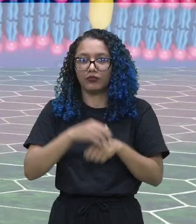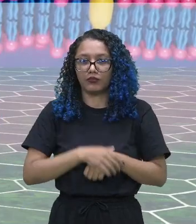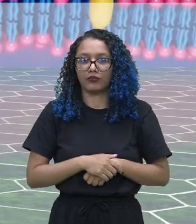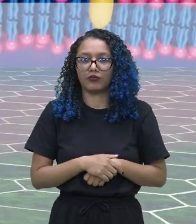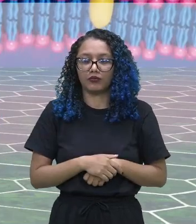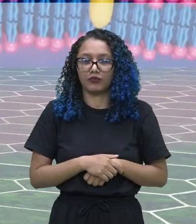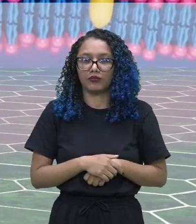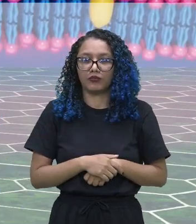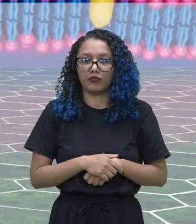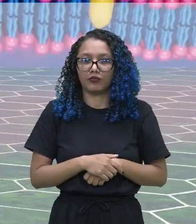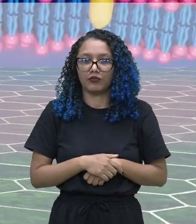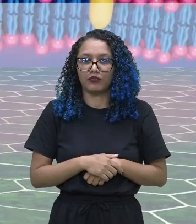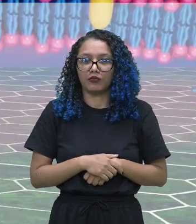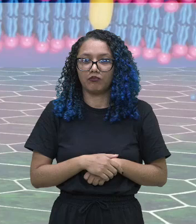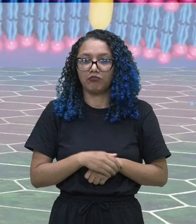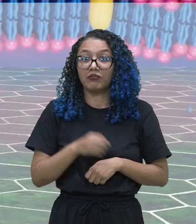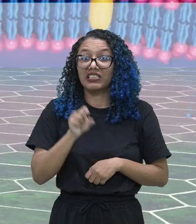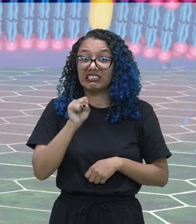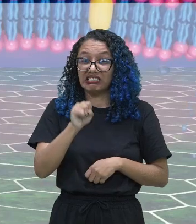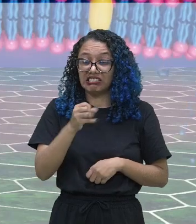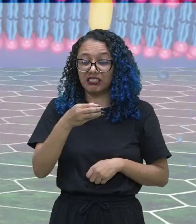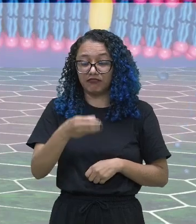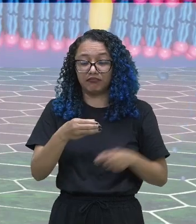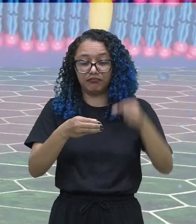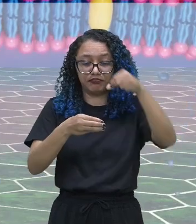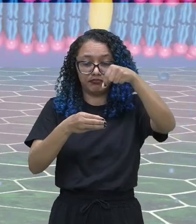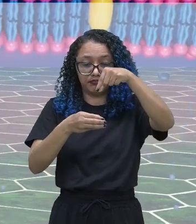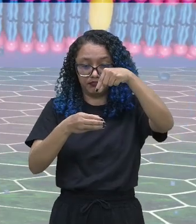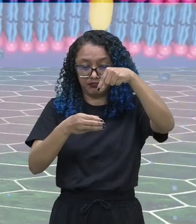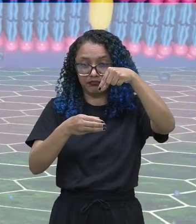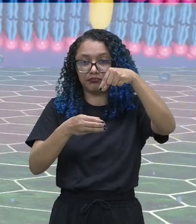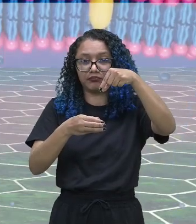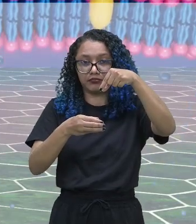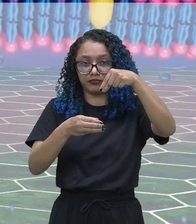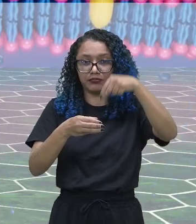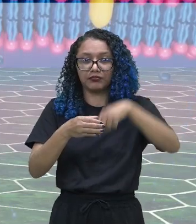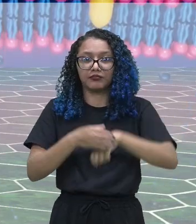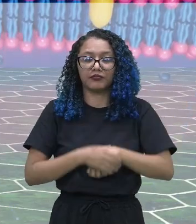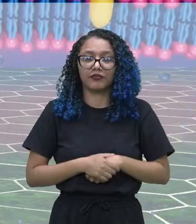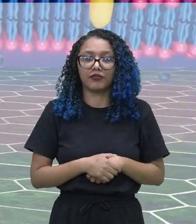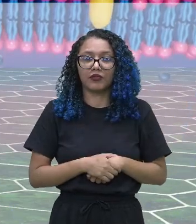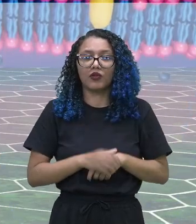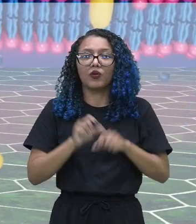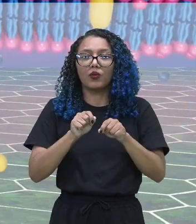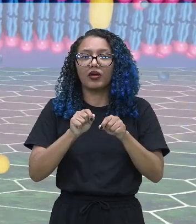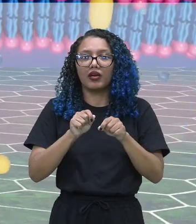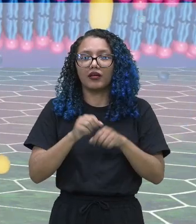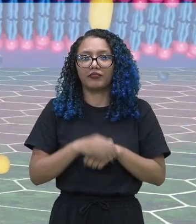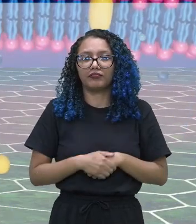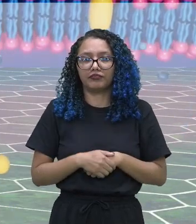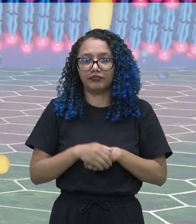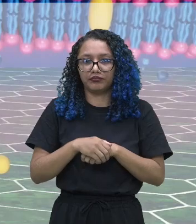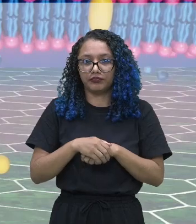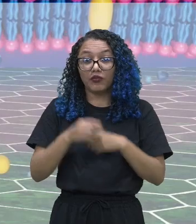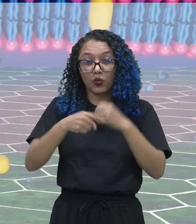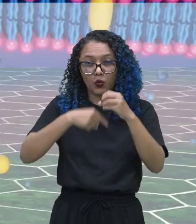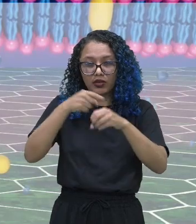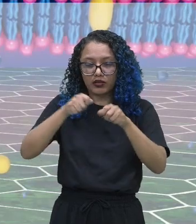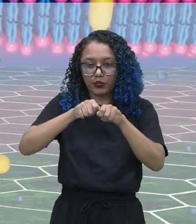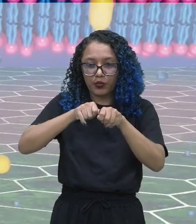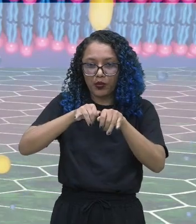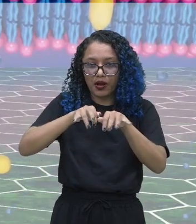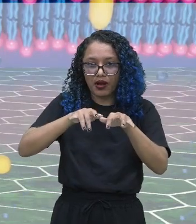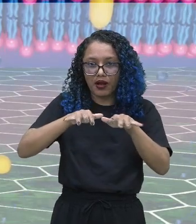O soluto azul, se eu pingar nesta água, o que vai acontecer? Aqueles átomos, eles vão começar a